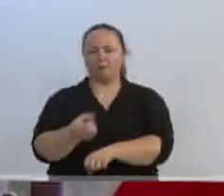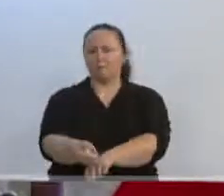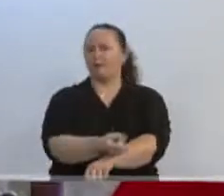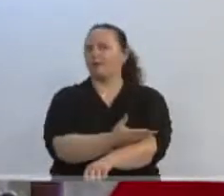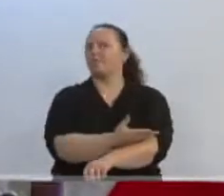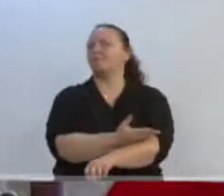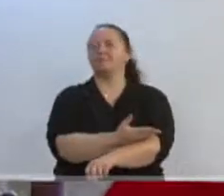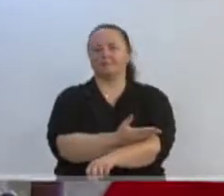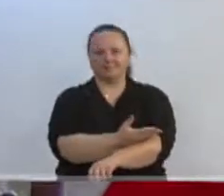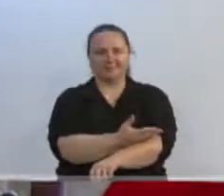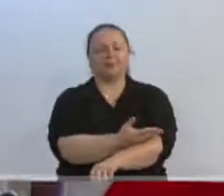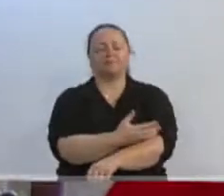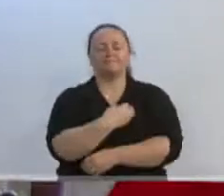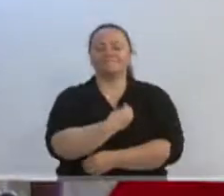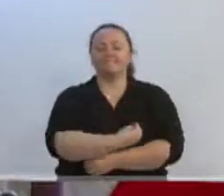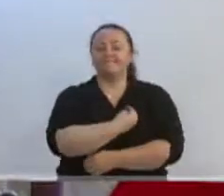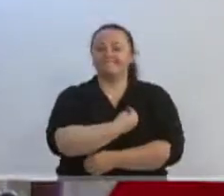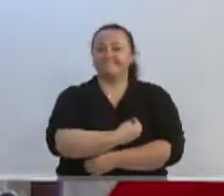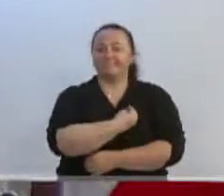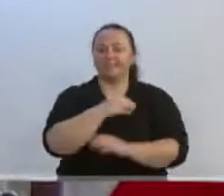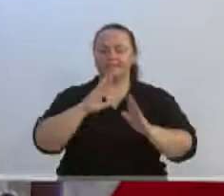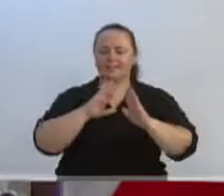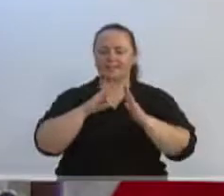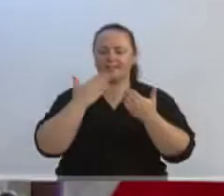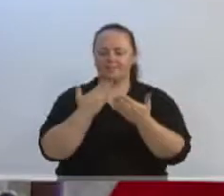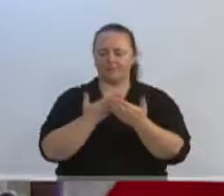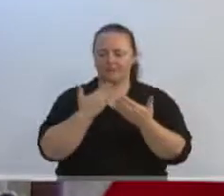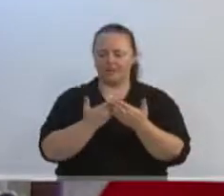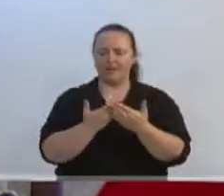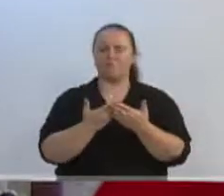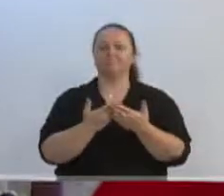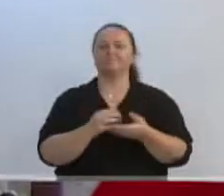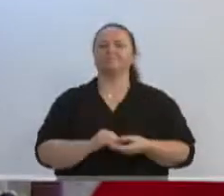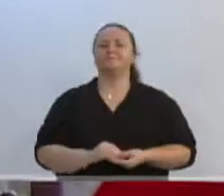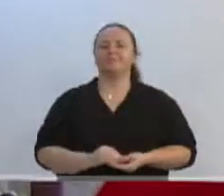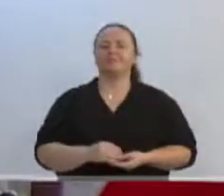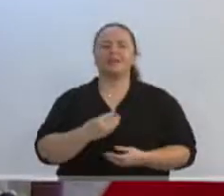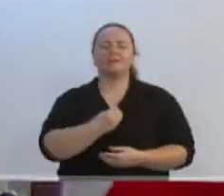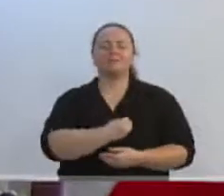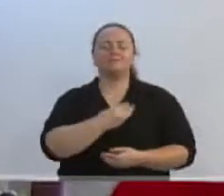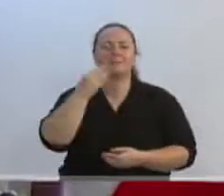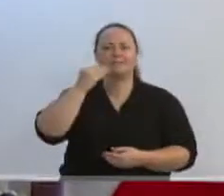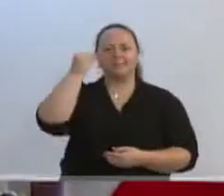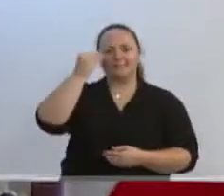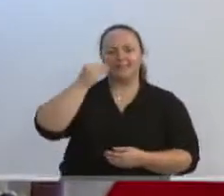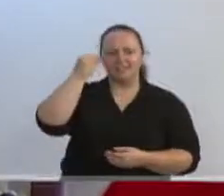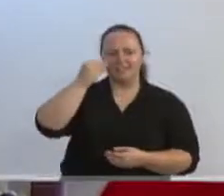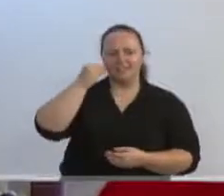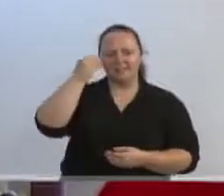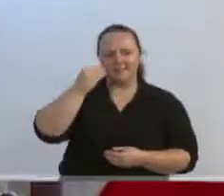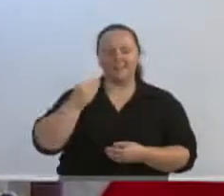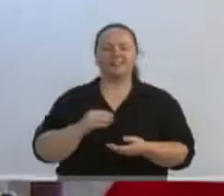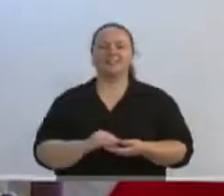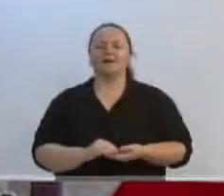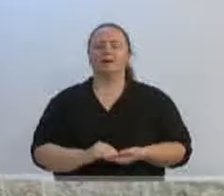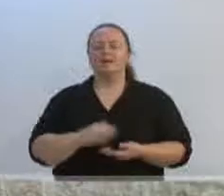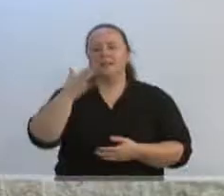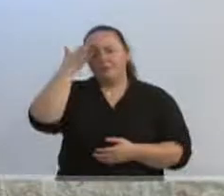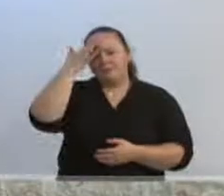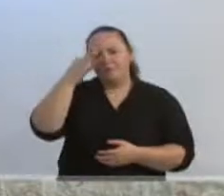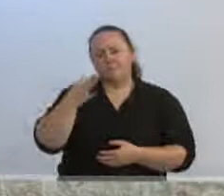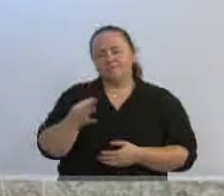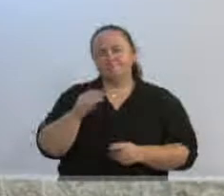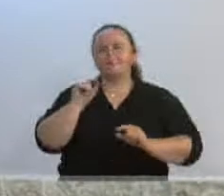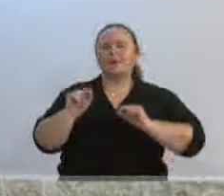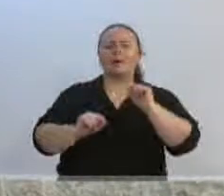né? Estar lá na escola, vivenciar com os alunos ali a escola, o que aconteceu, né? Entender o que